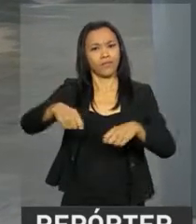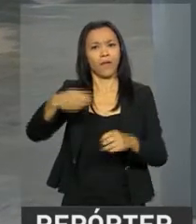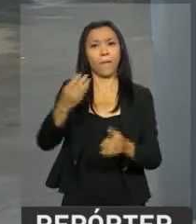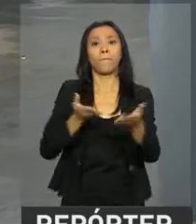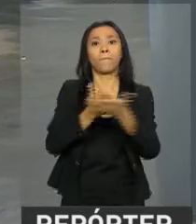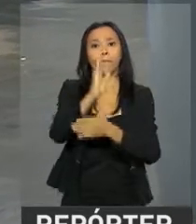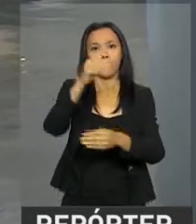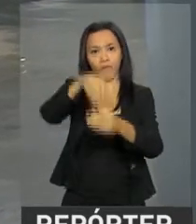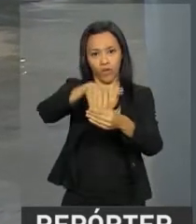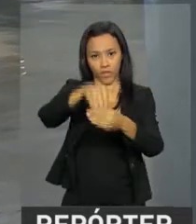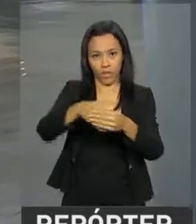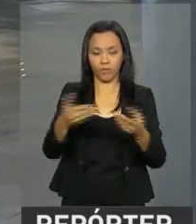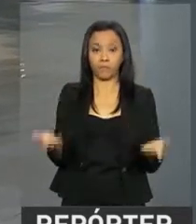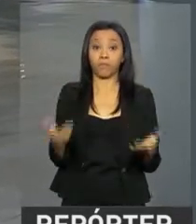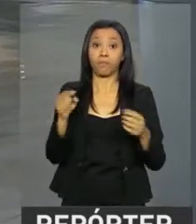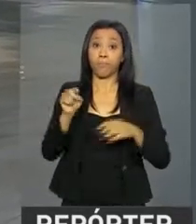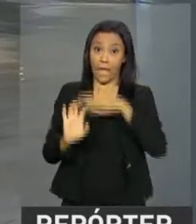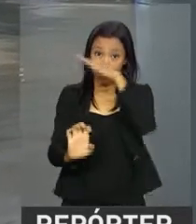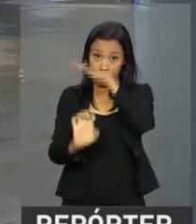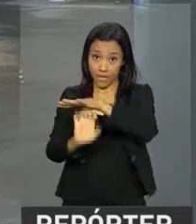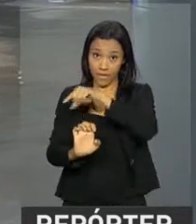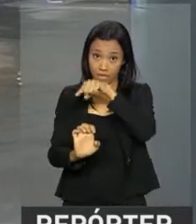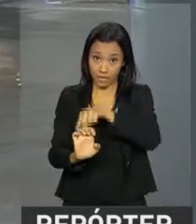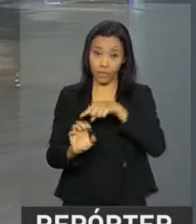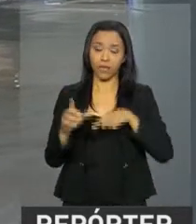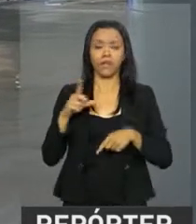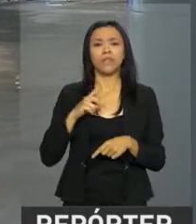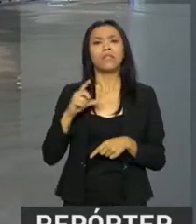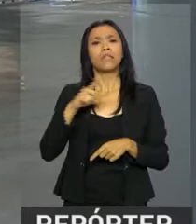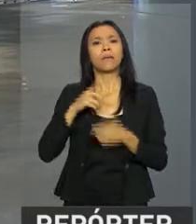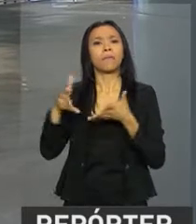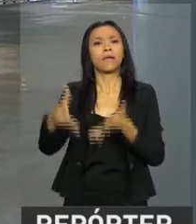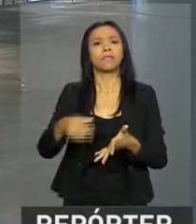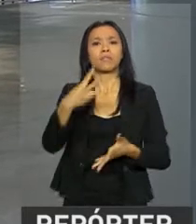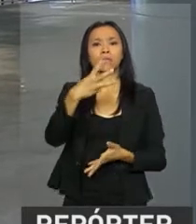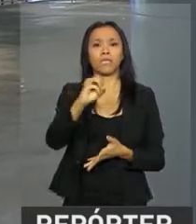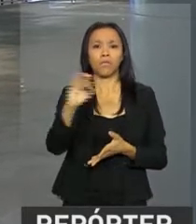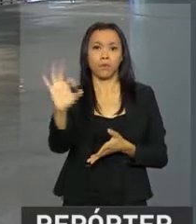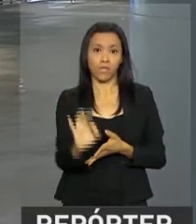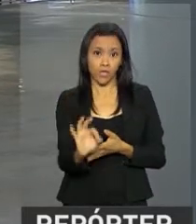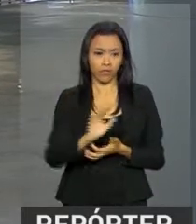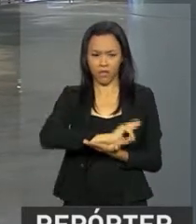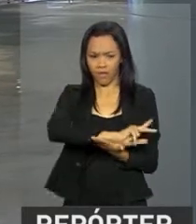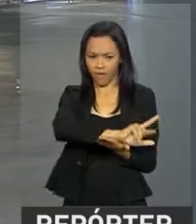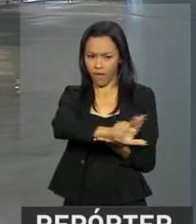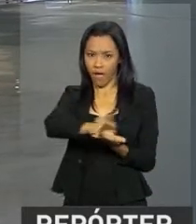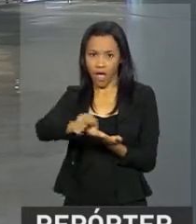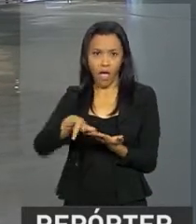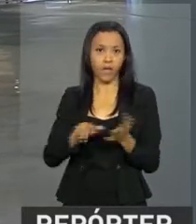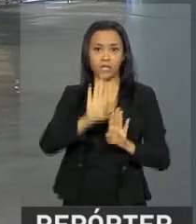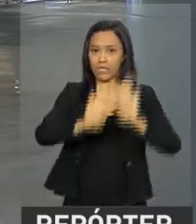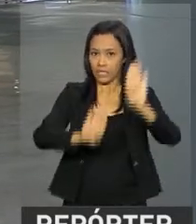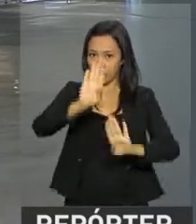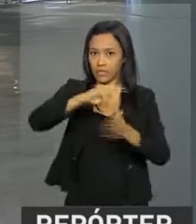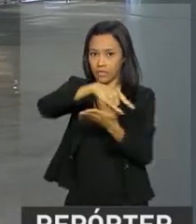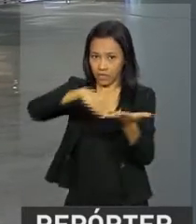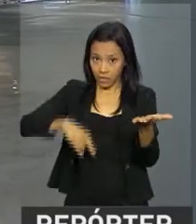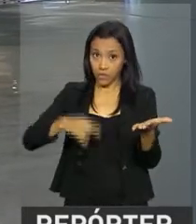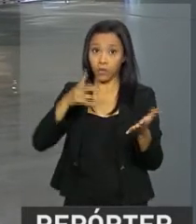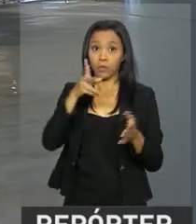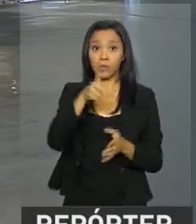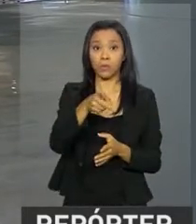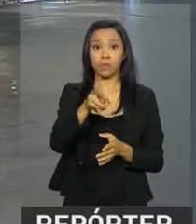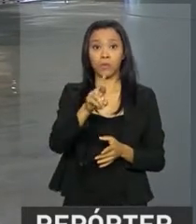Atualmente, a estatal brasileira deve ter participação de no mínimo 30% em todos os blocos licitados no pré-sal e deve